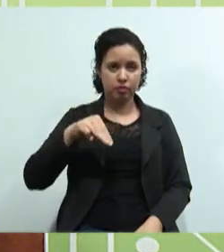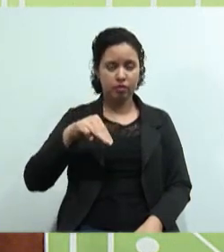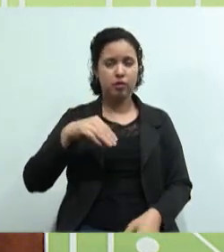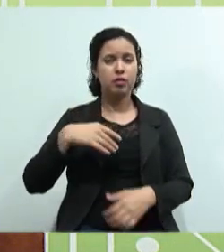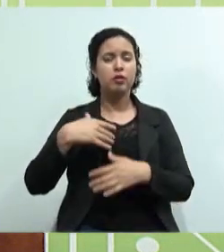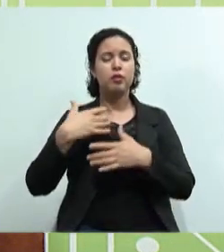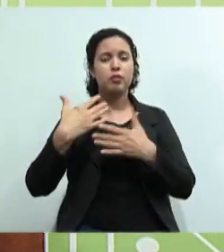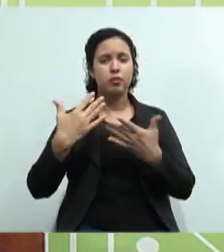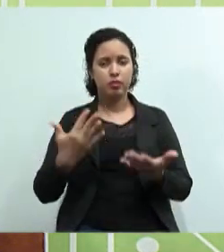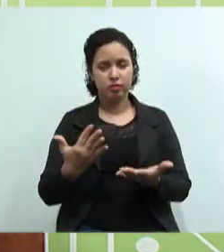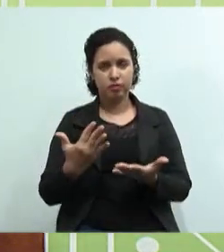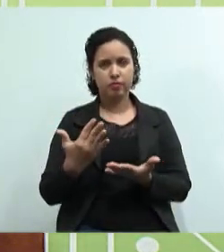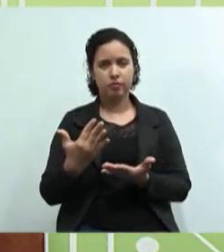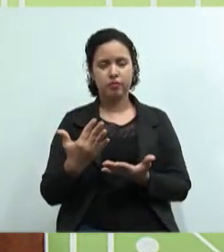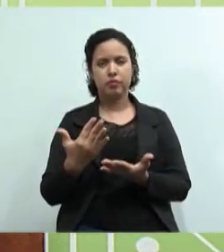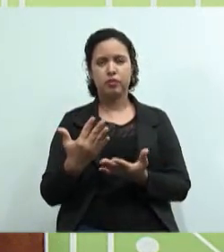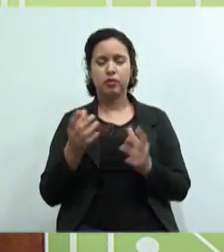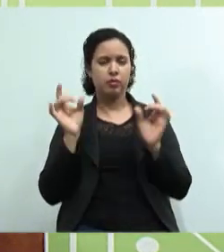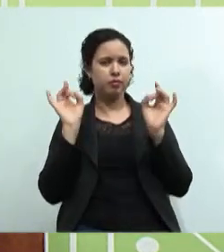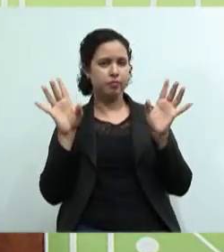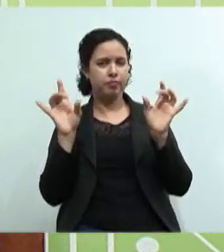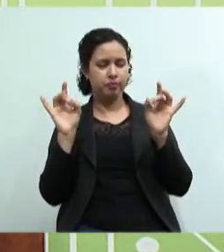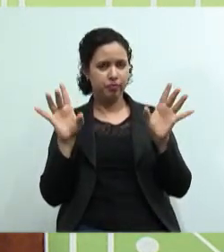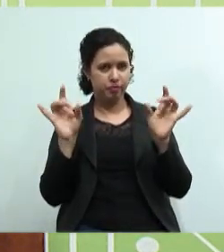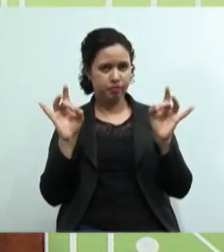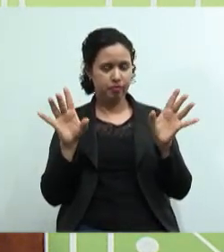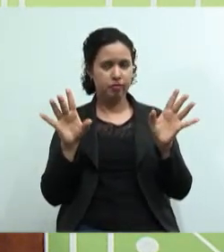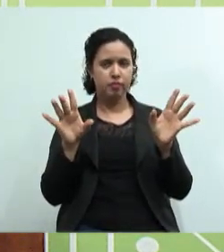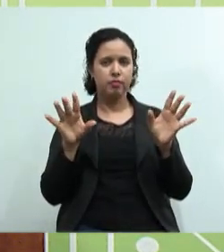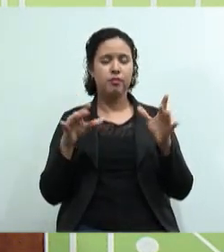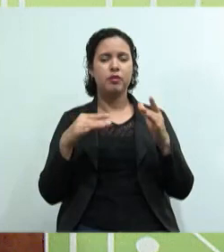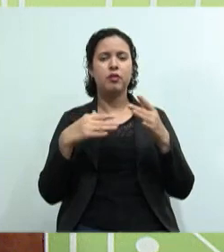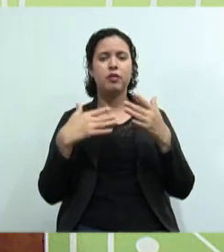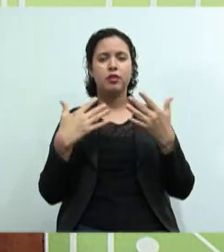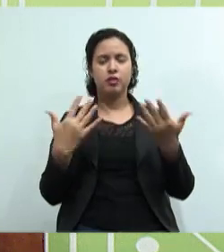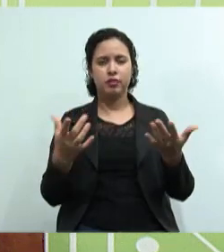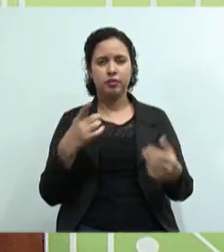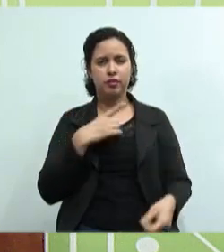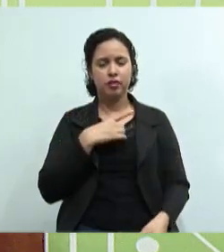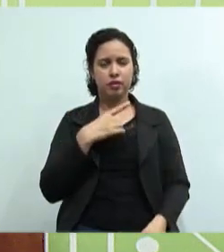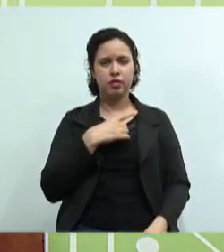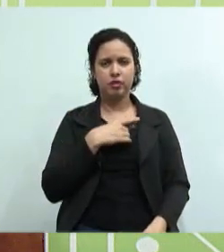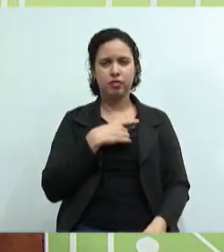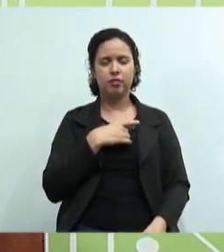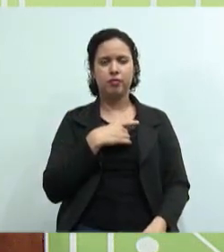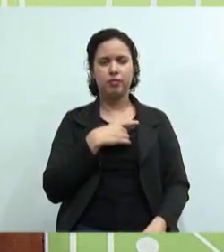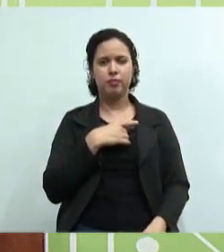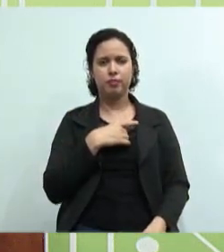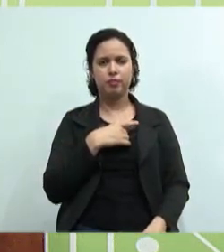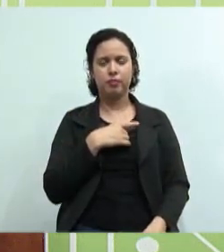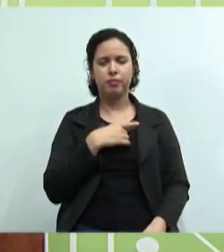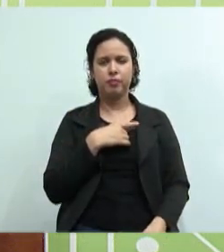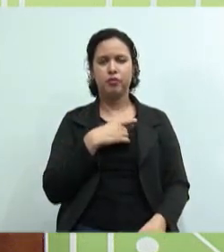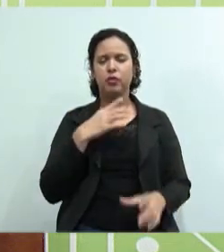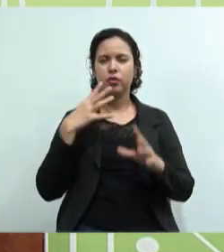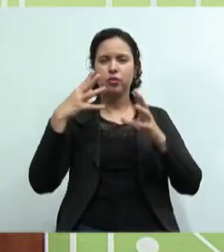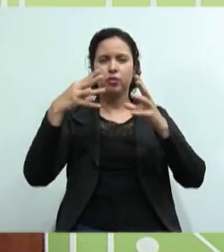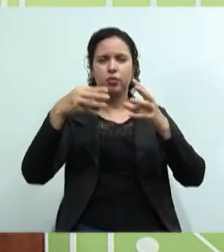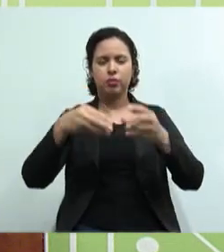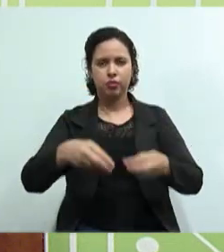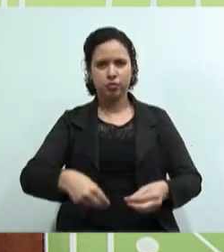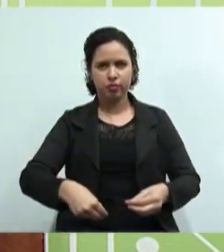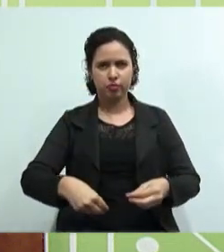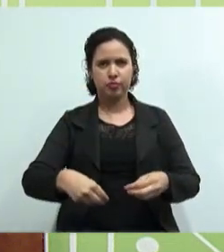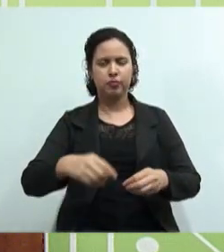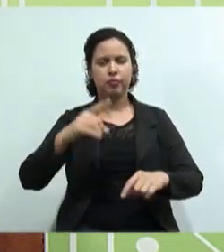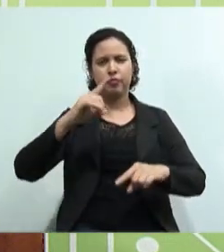qualquer pudim que você encontra em uma padaria, não. É um pudim especial. Então, tem, além disso, além de todos